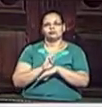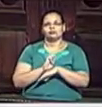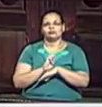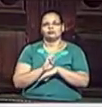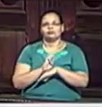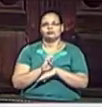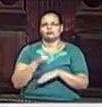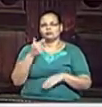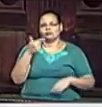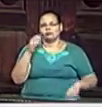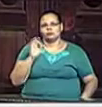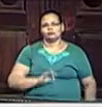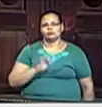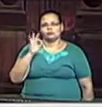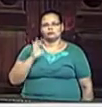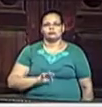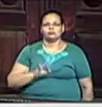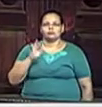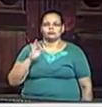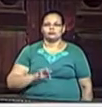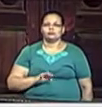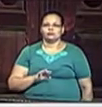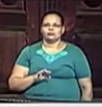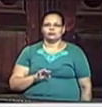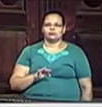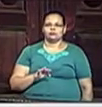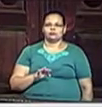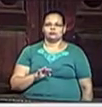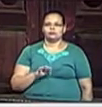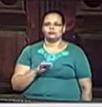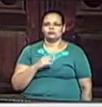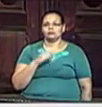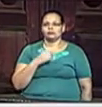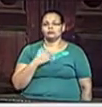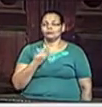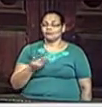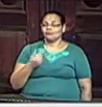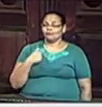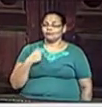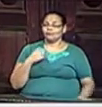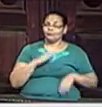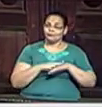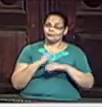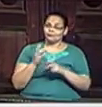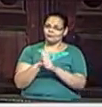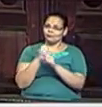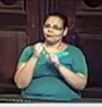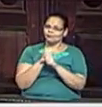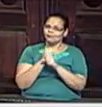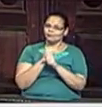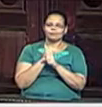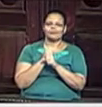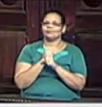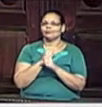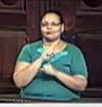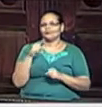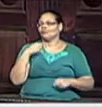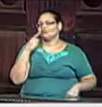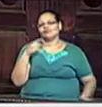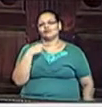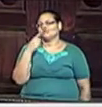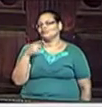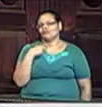investir 2% em ciência e tecnologia, que nos meus cálculos não foram